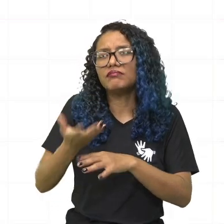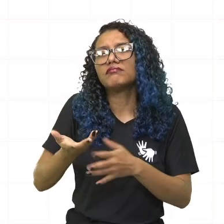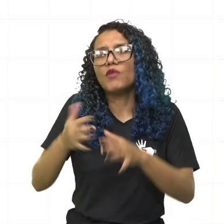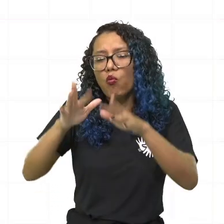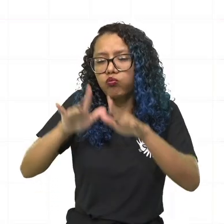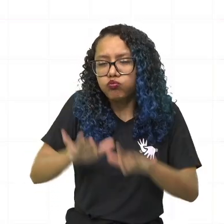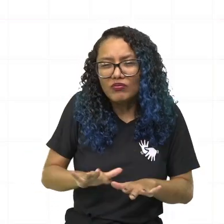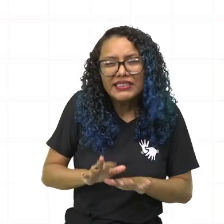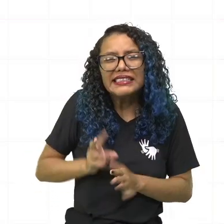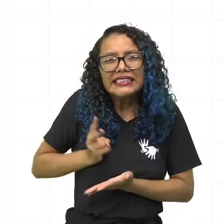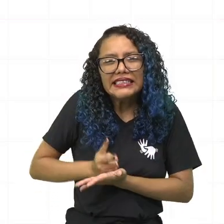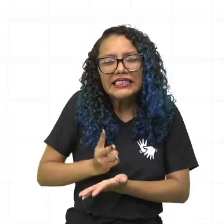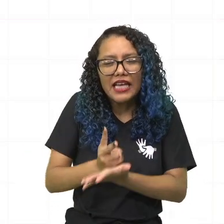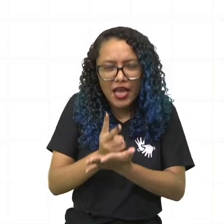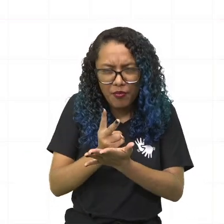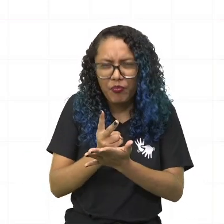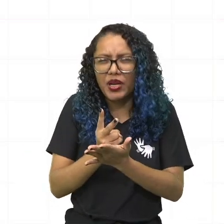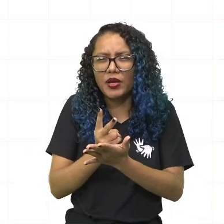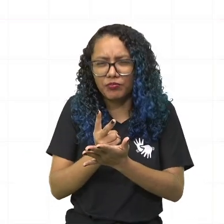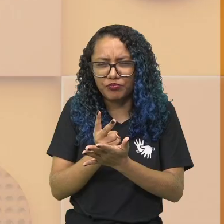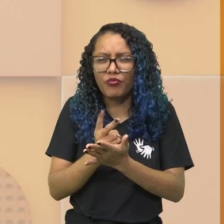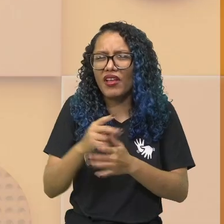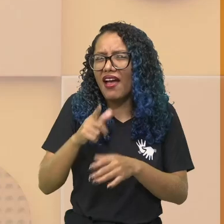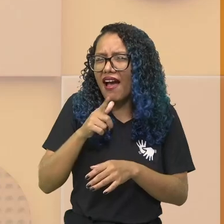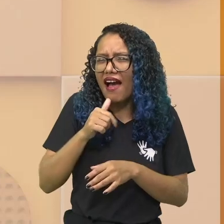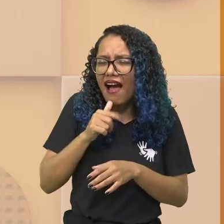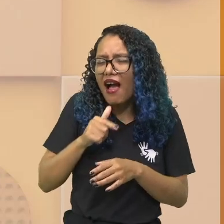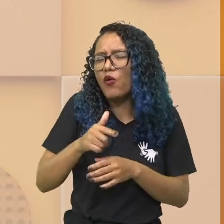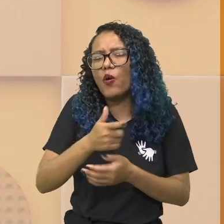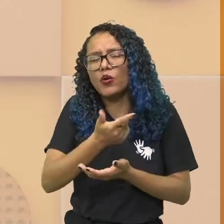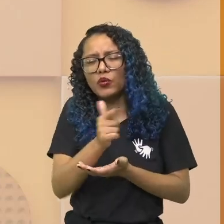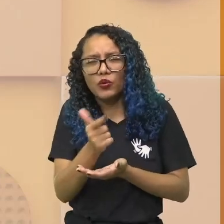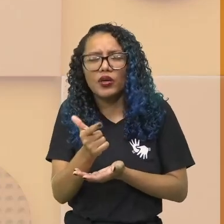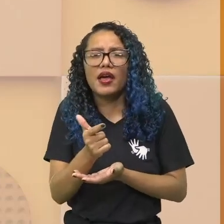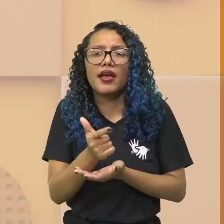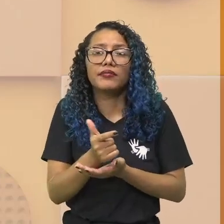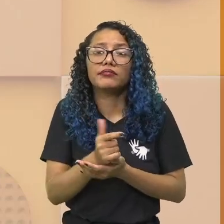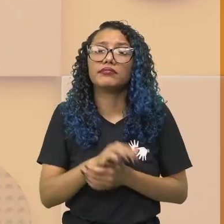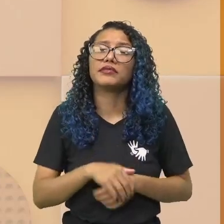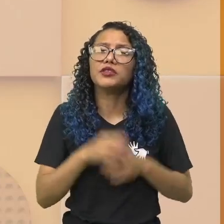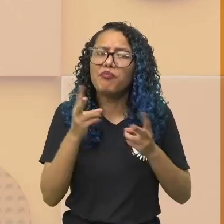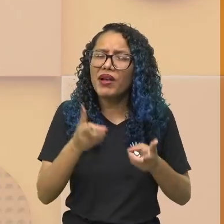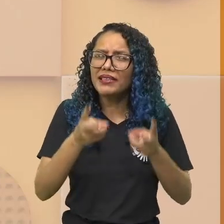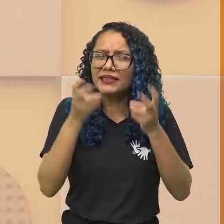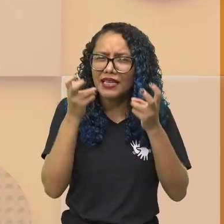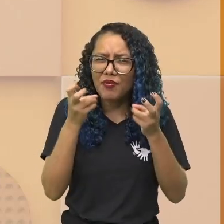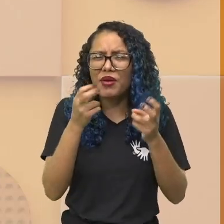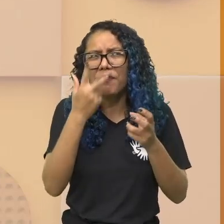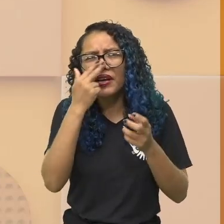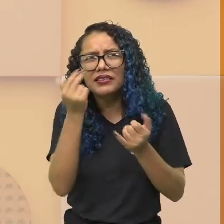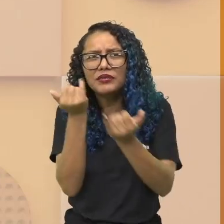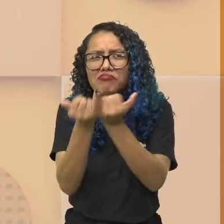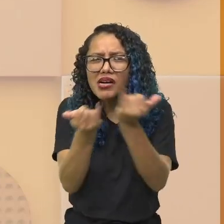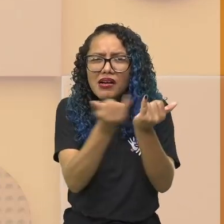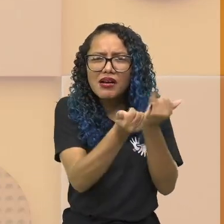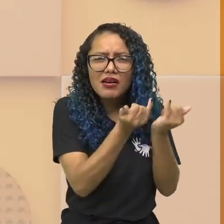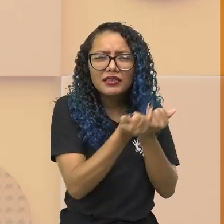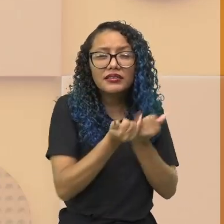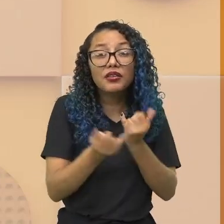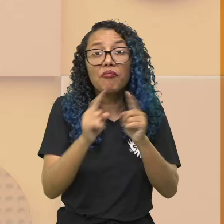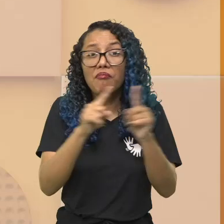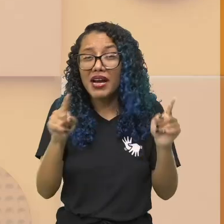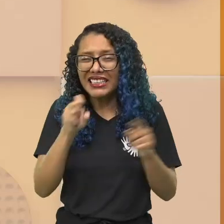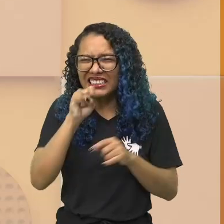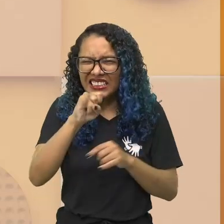dentro da floresta amazônica, é tudo muito parecido, não é mesmo? Mas, né, quando a gente vai olhar mesmo para valer, a gente consegue ainda